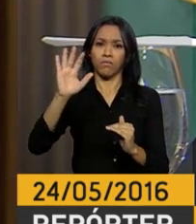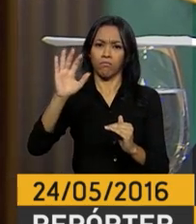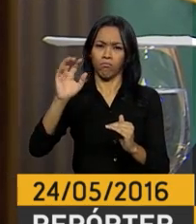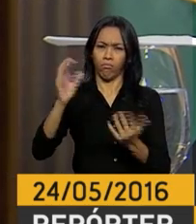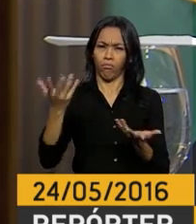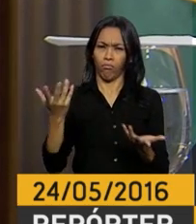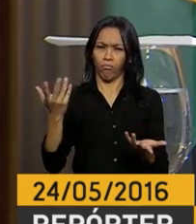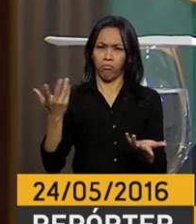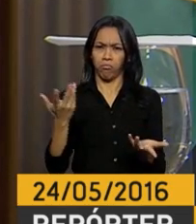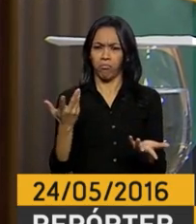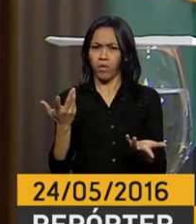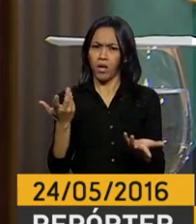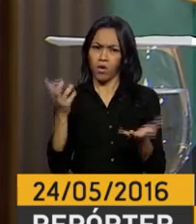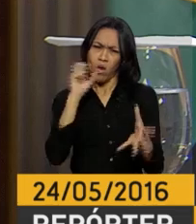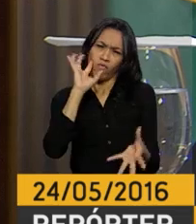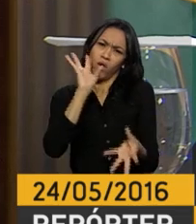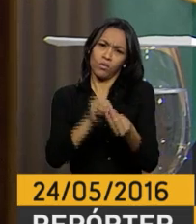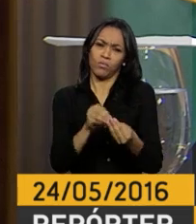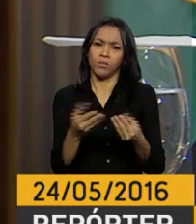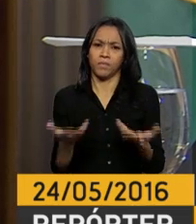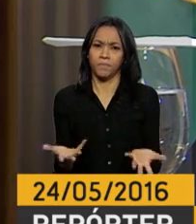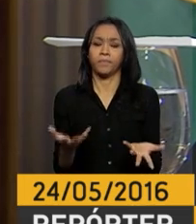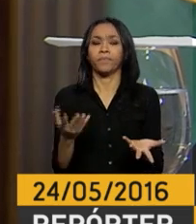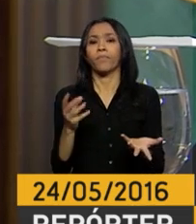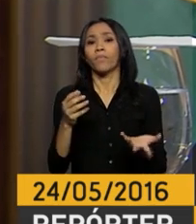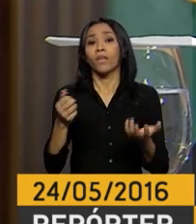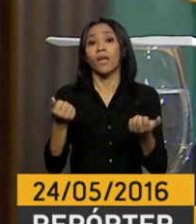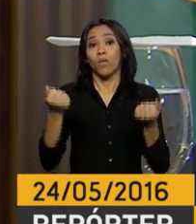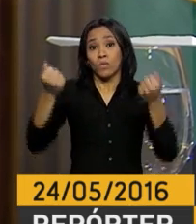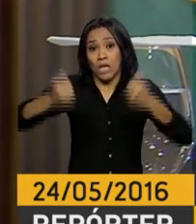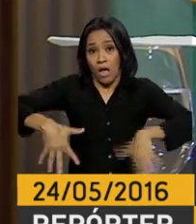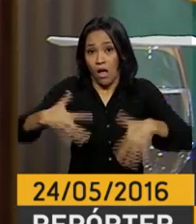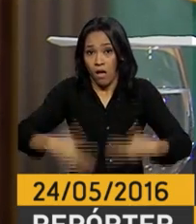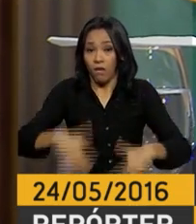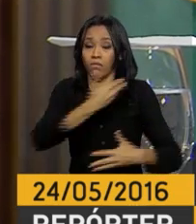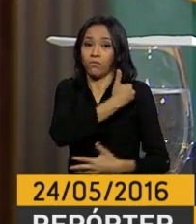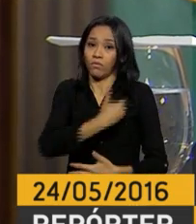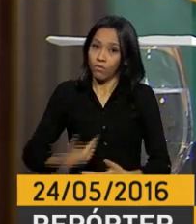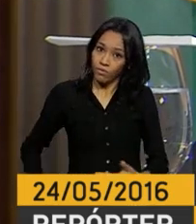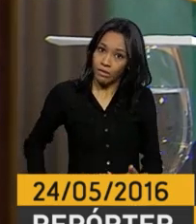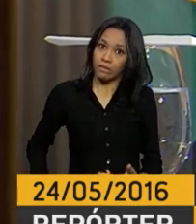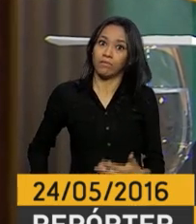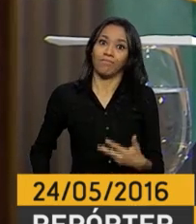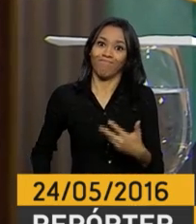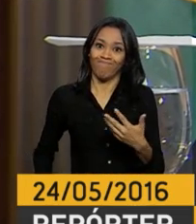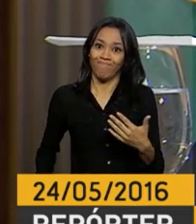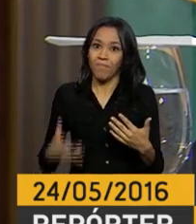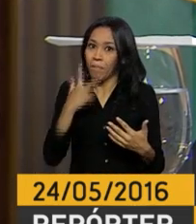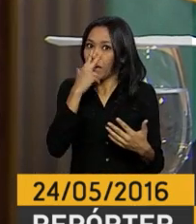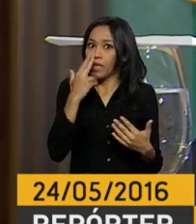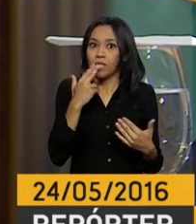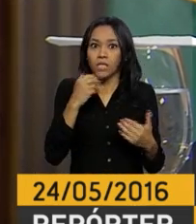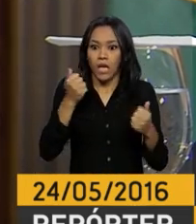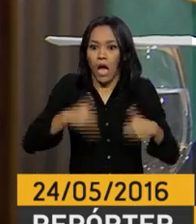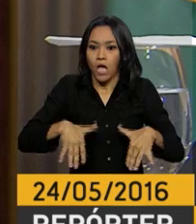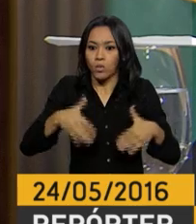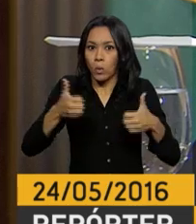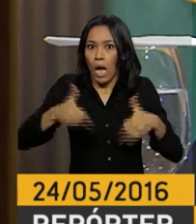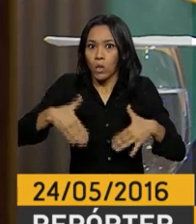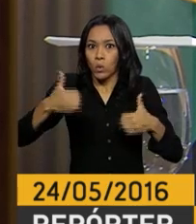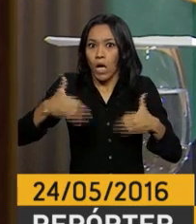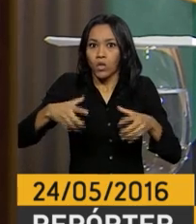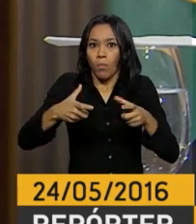que, portanto, em resumo, né, as despesas do setor público se encontram numa trajetória insustentável. Nós